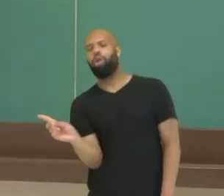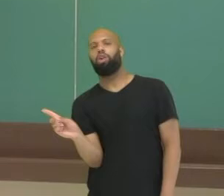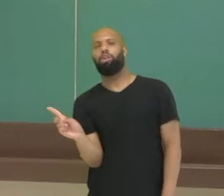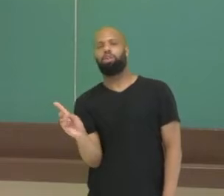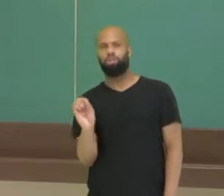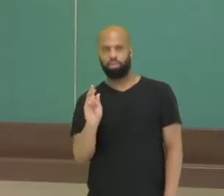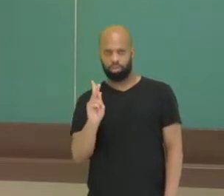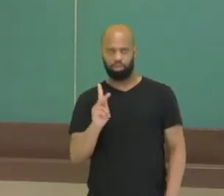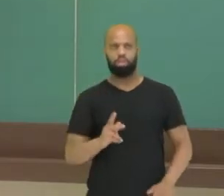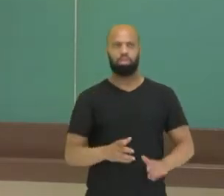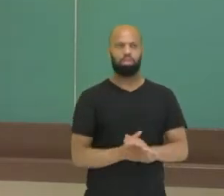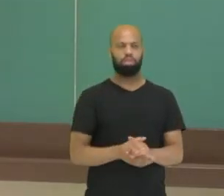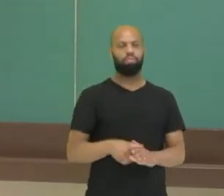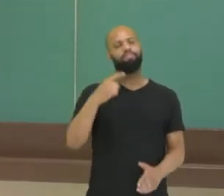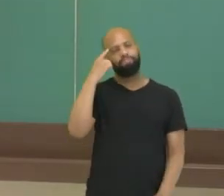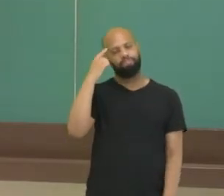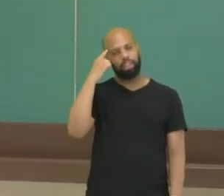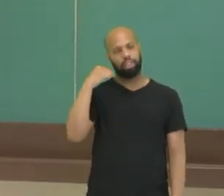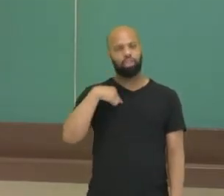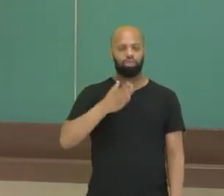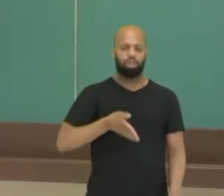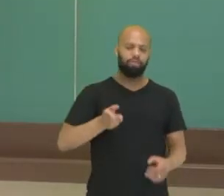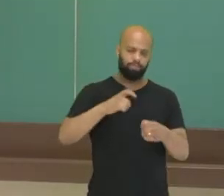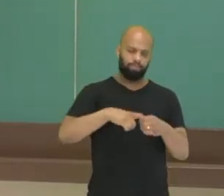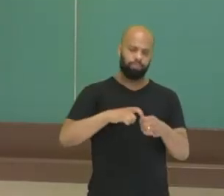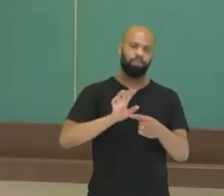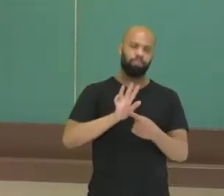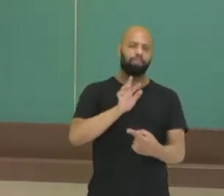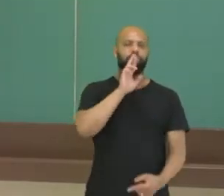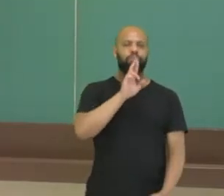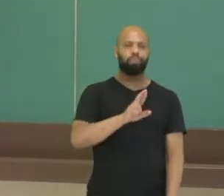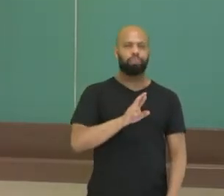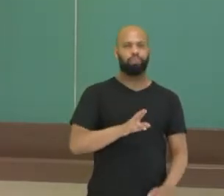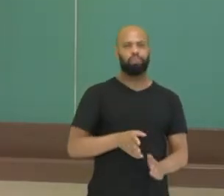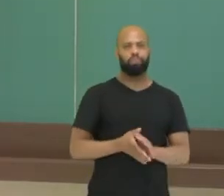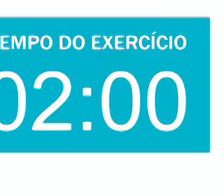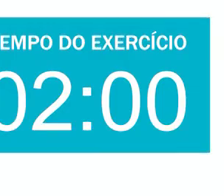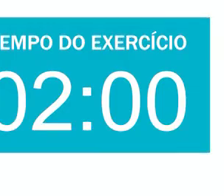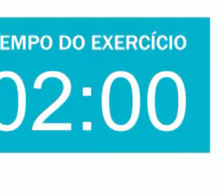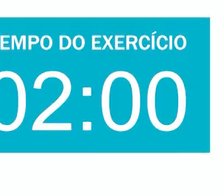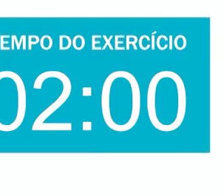tá? Pense um pouquinho e a gente já volta com a resposta.